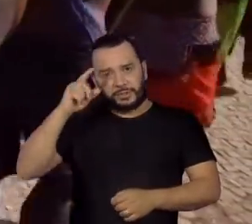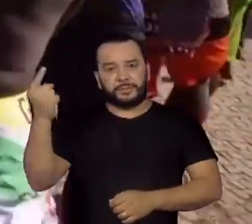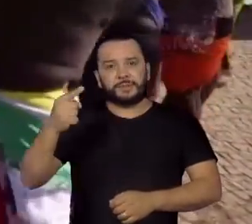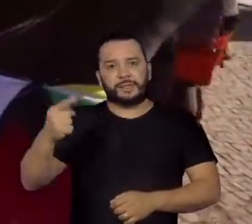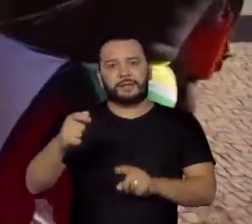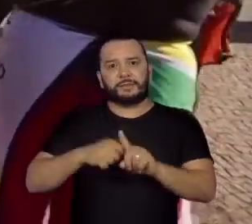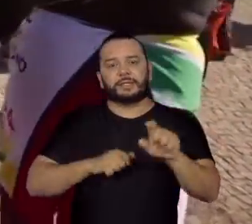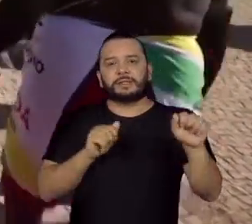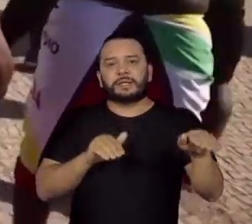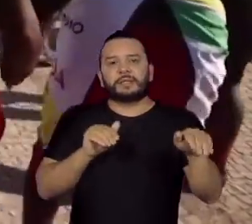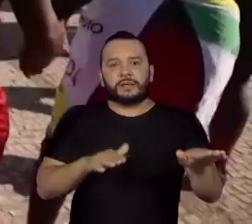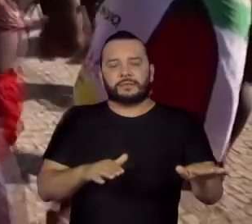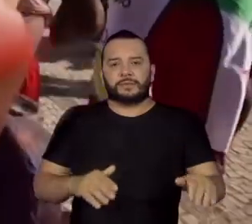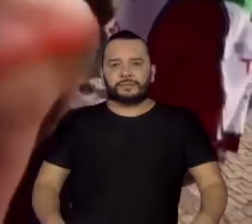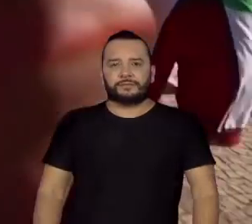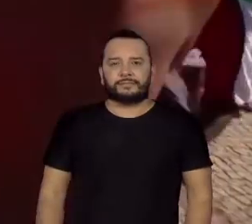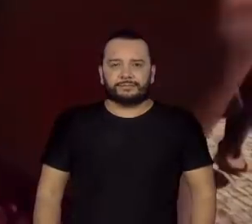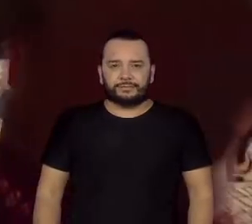de setembro.